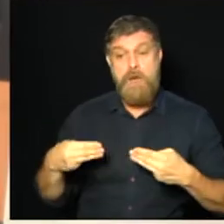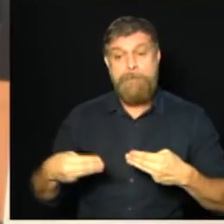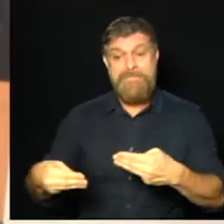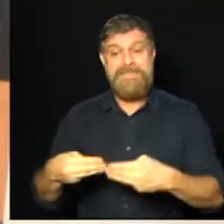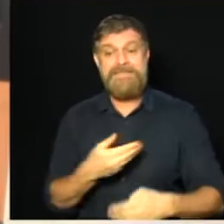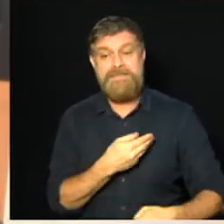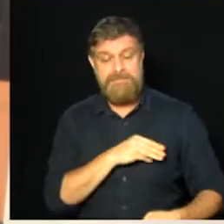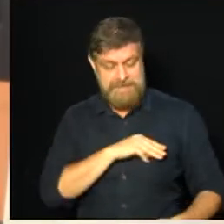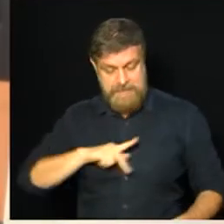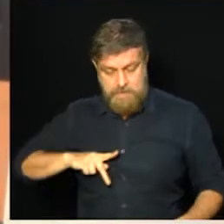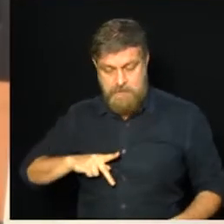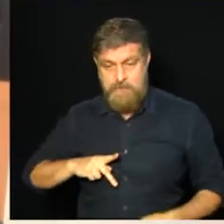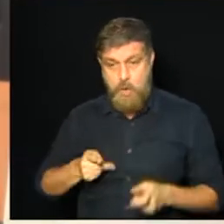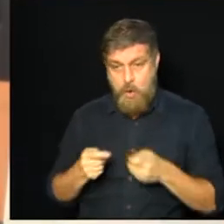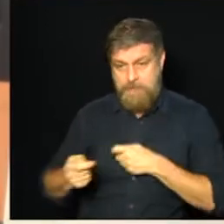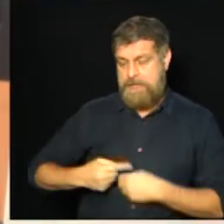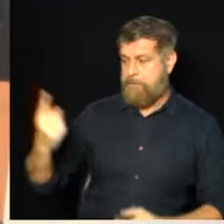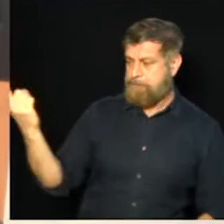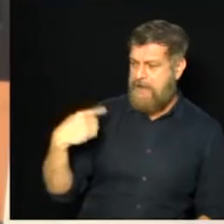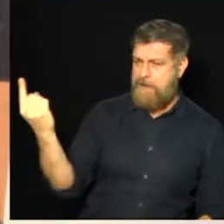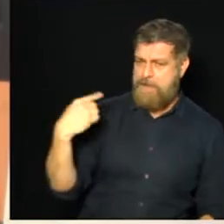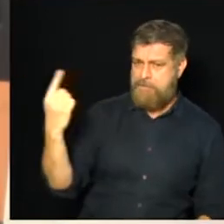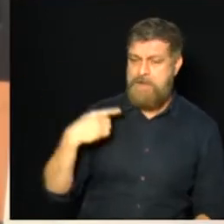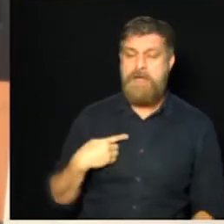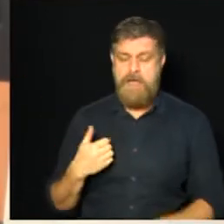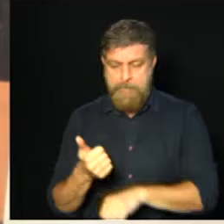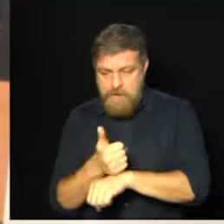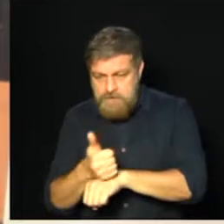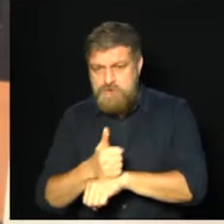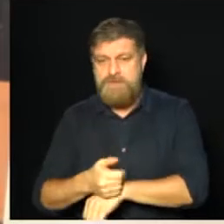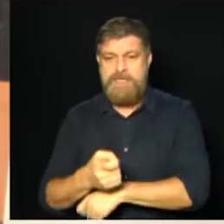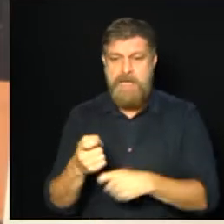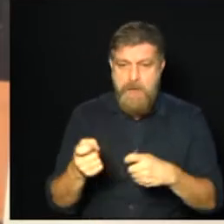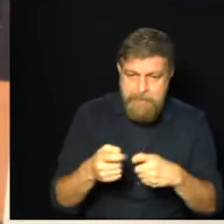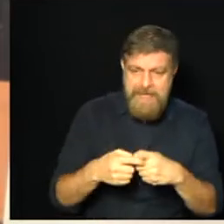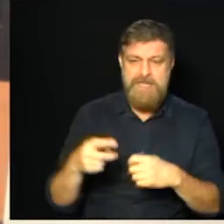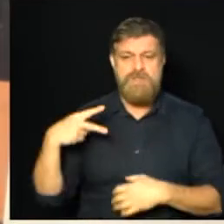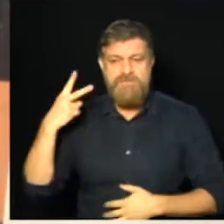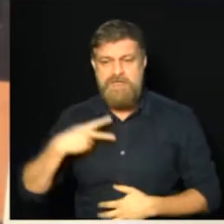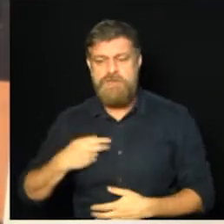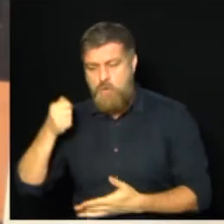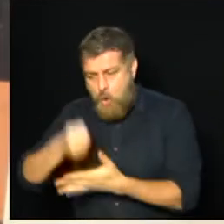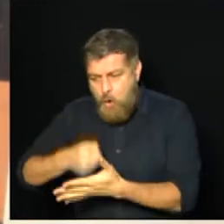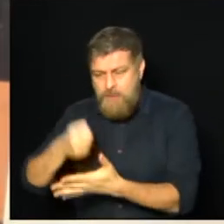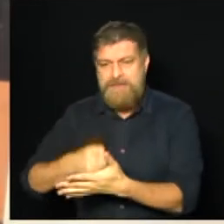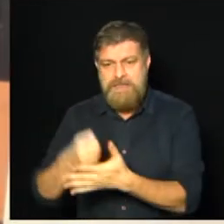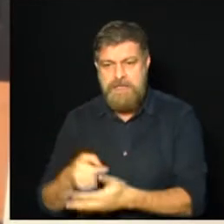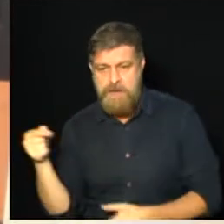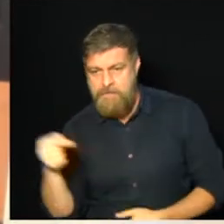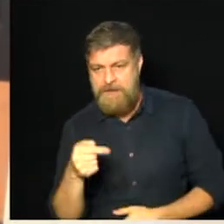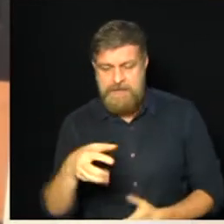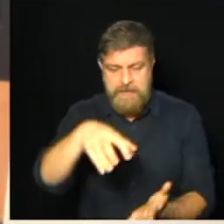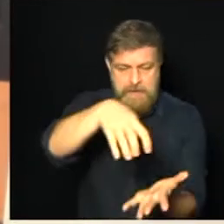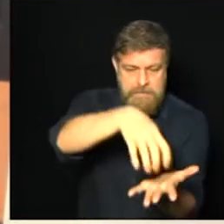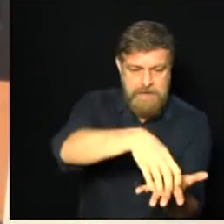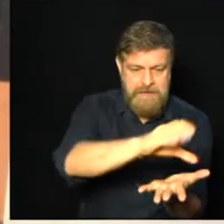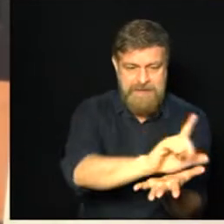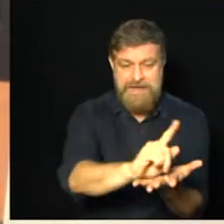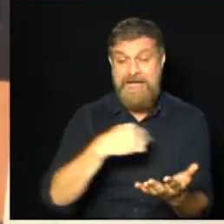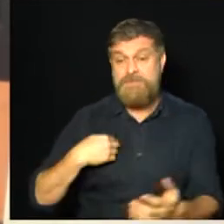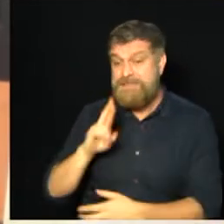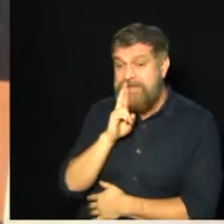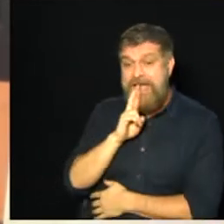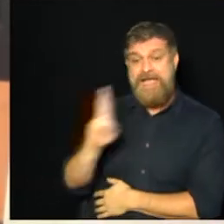órgãos externos de controle, cobrando profissional, cobrando médico dessa casa, dos vereadores que são da área. A gente precisa responder essa demanda